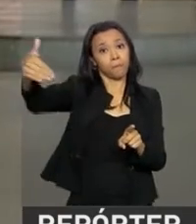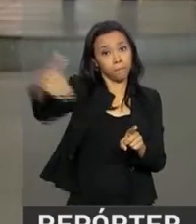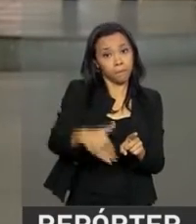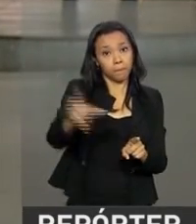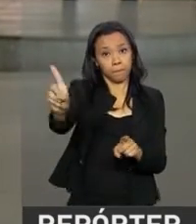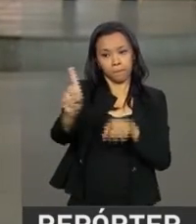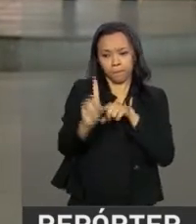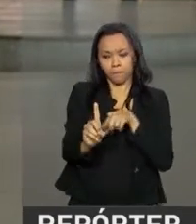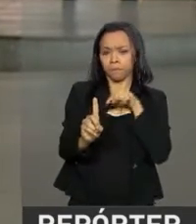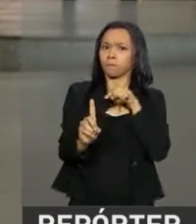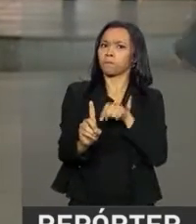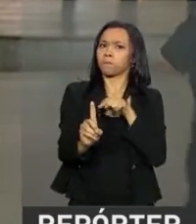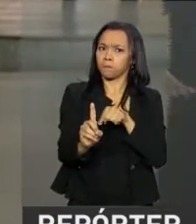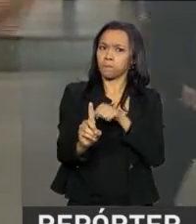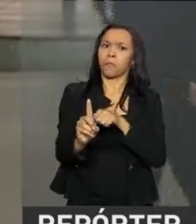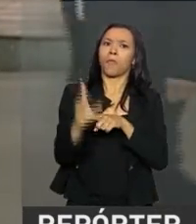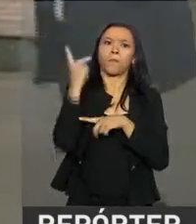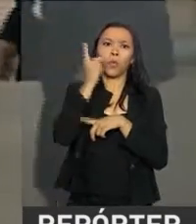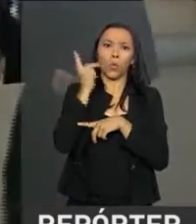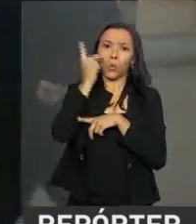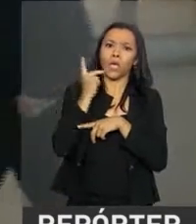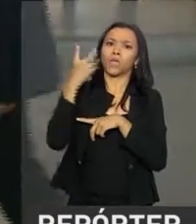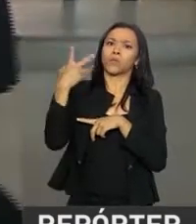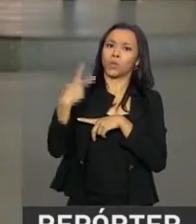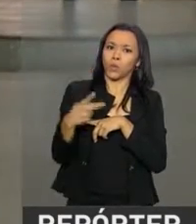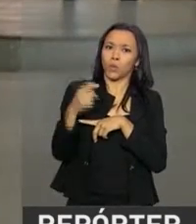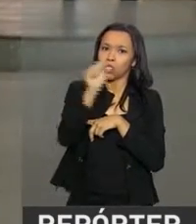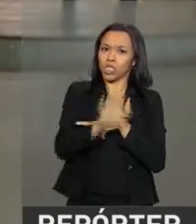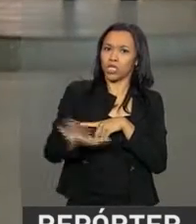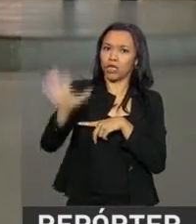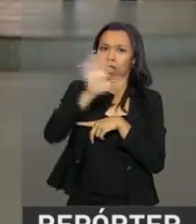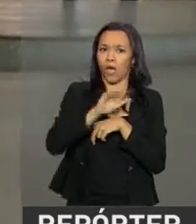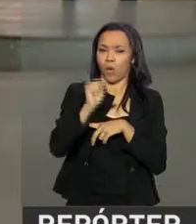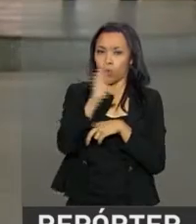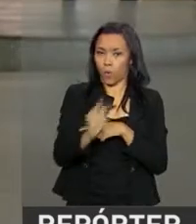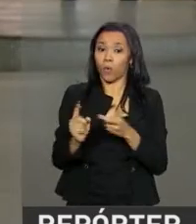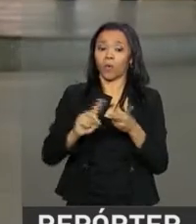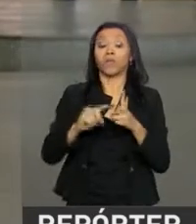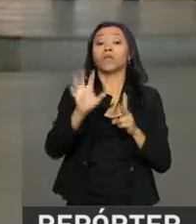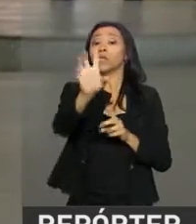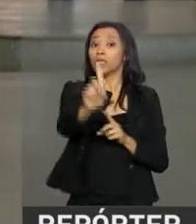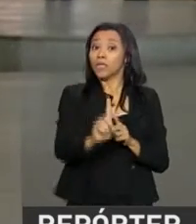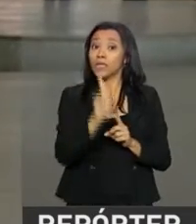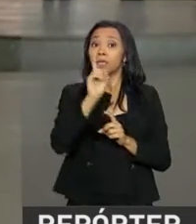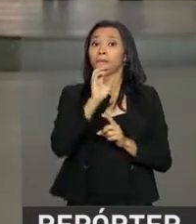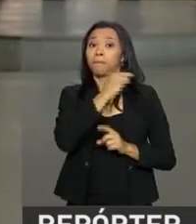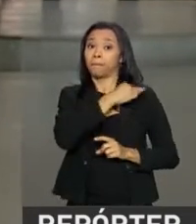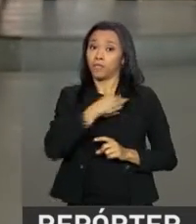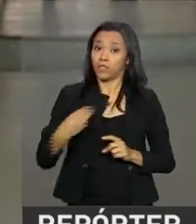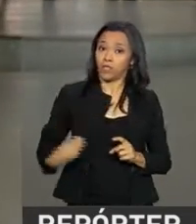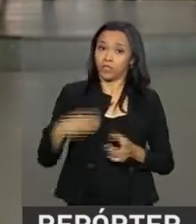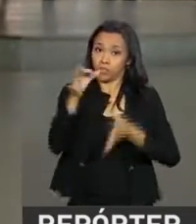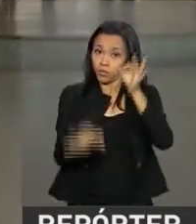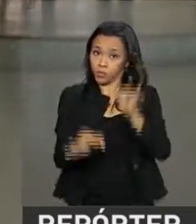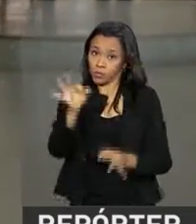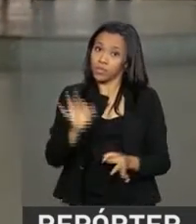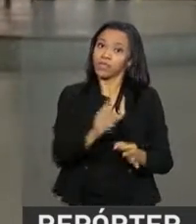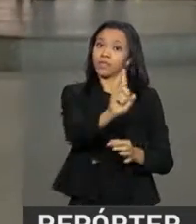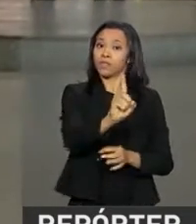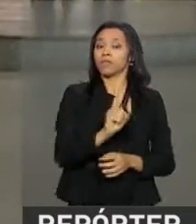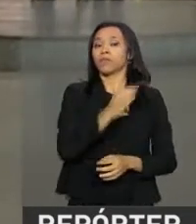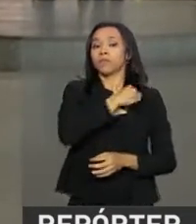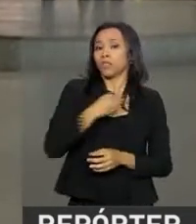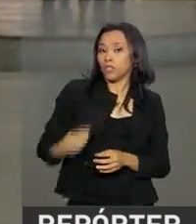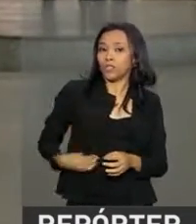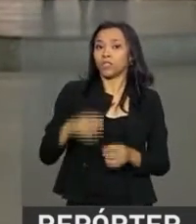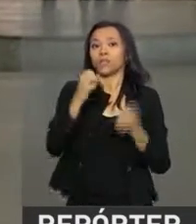as presenças do Procurador-Geral da República, Rodrigo Janot, e os ministros da Justiça, da Defesa e do